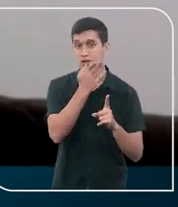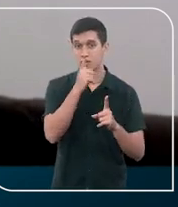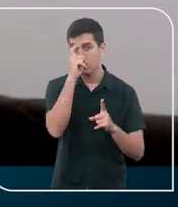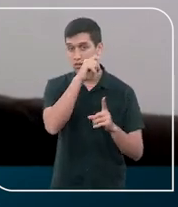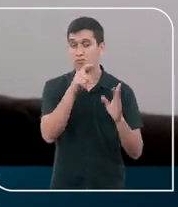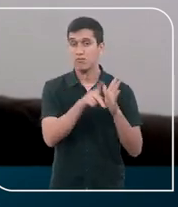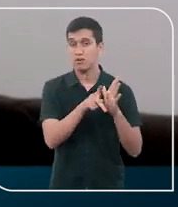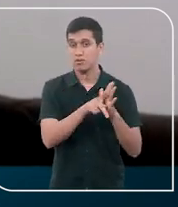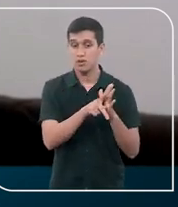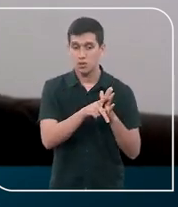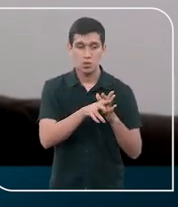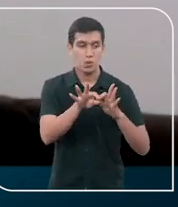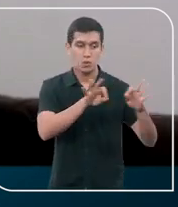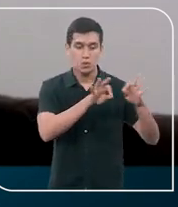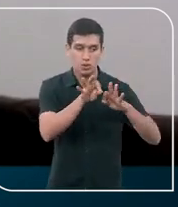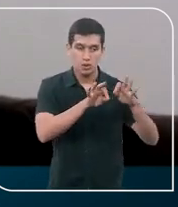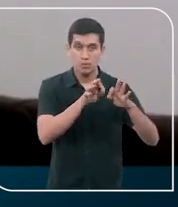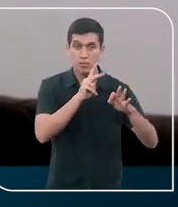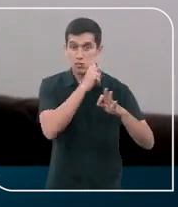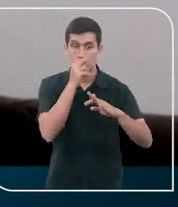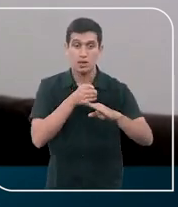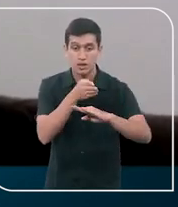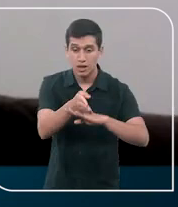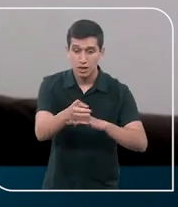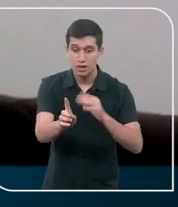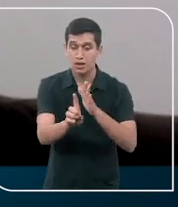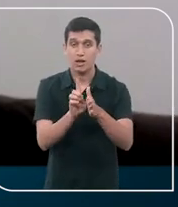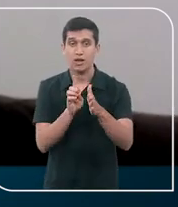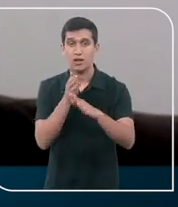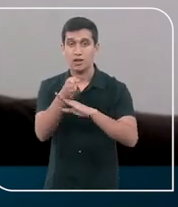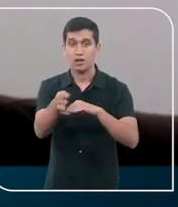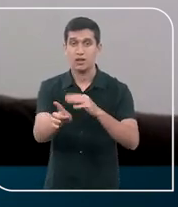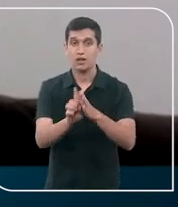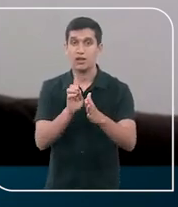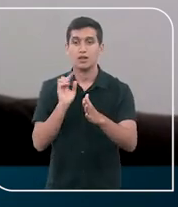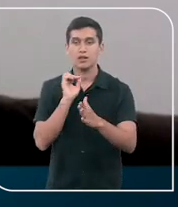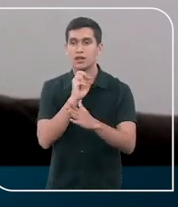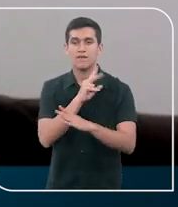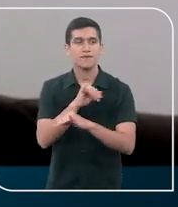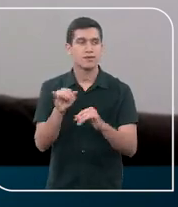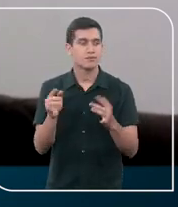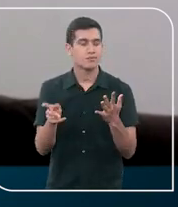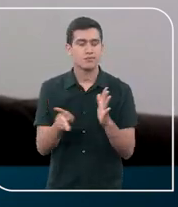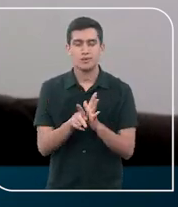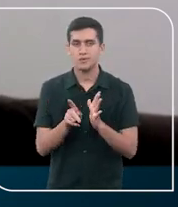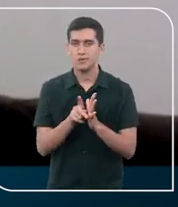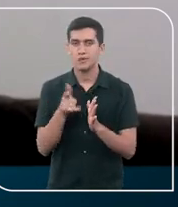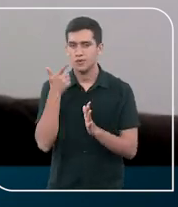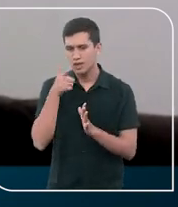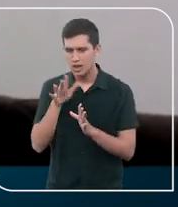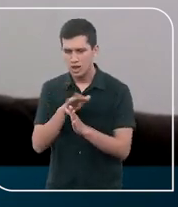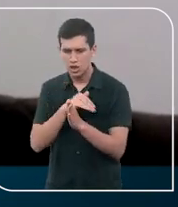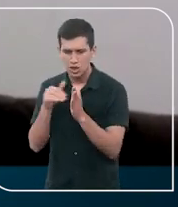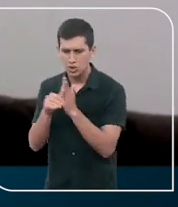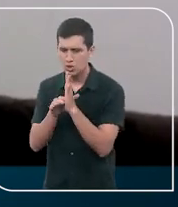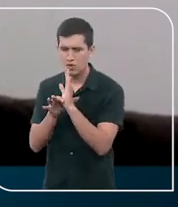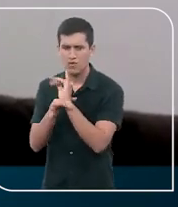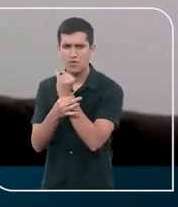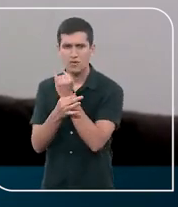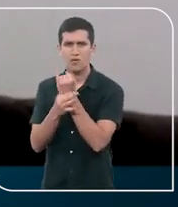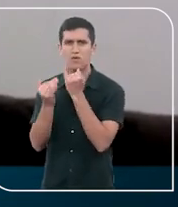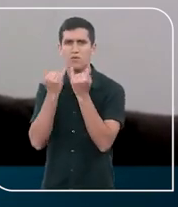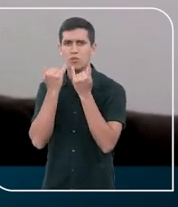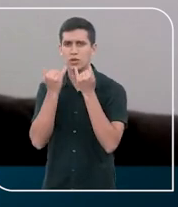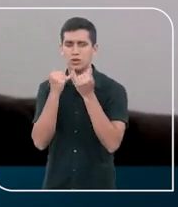controlar a entrada e saída. Quem dirá o controle completo dos dados dos condôminos, mas entendo que sim, que